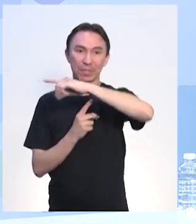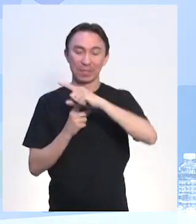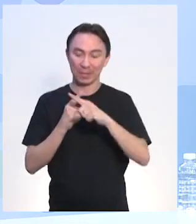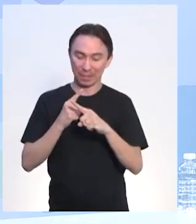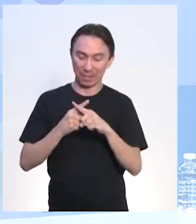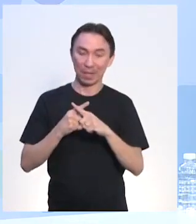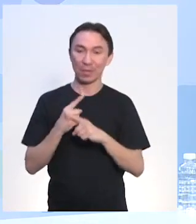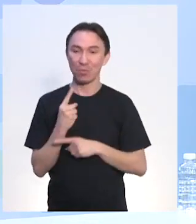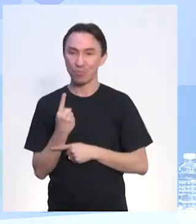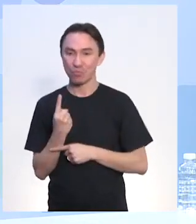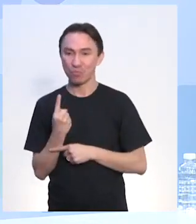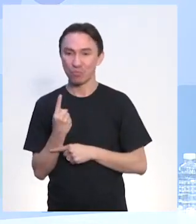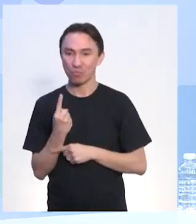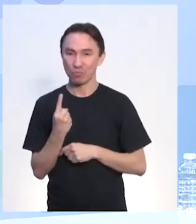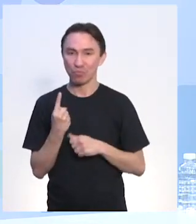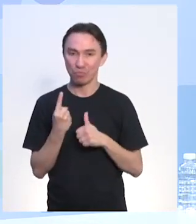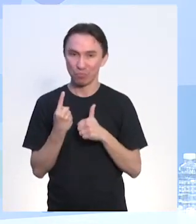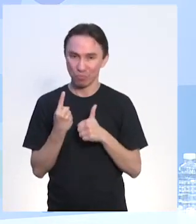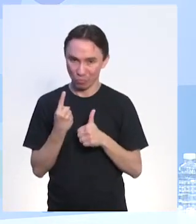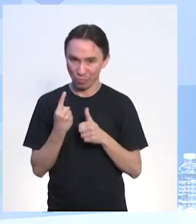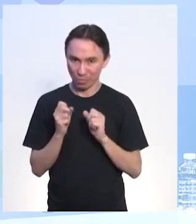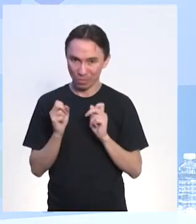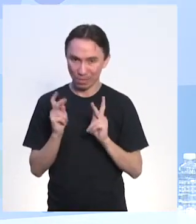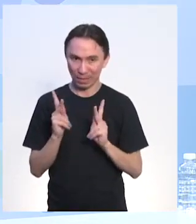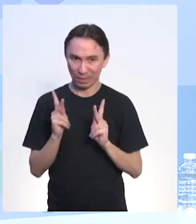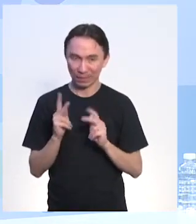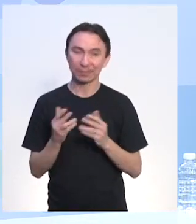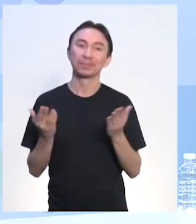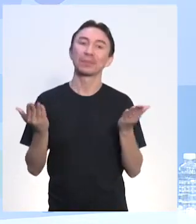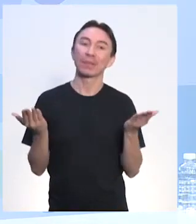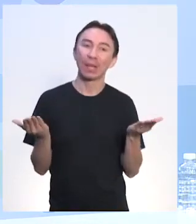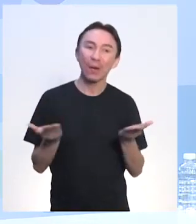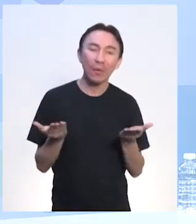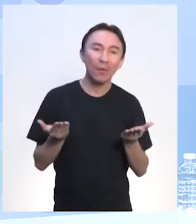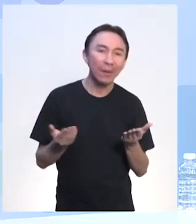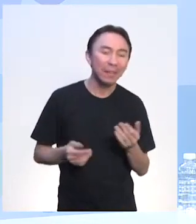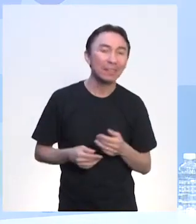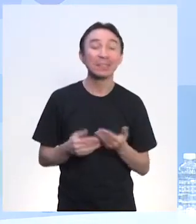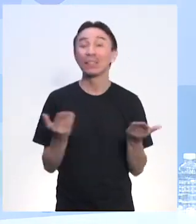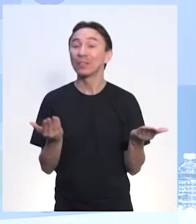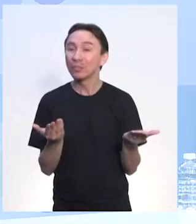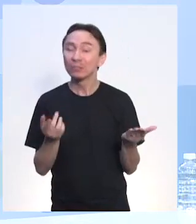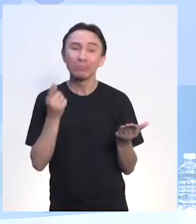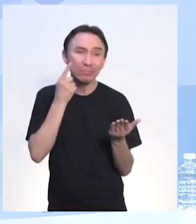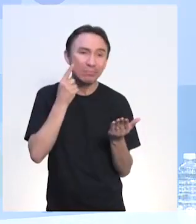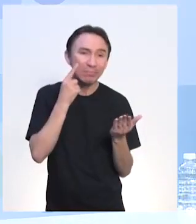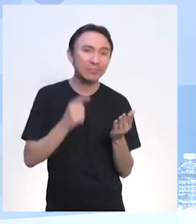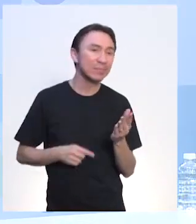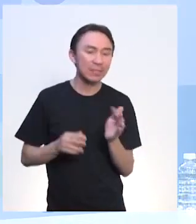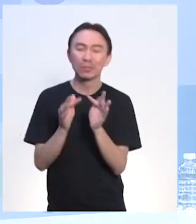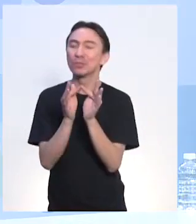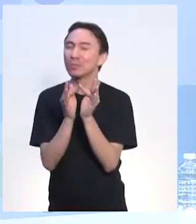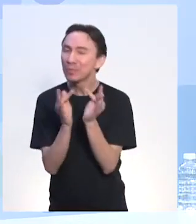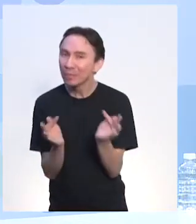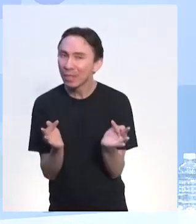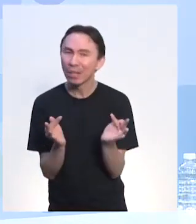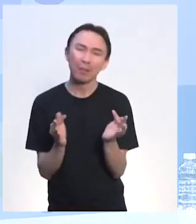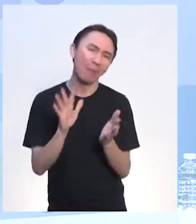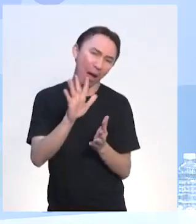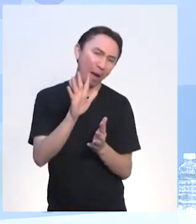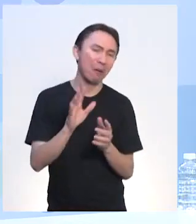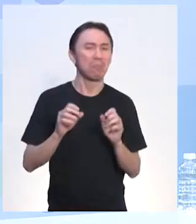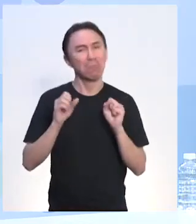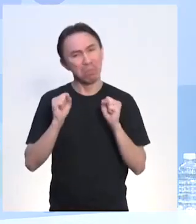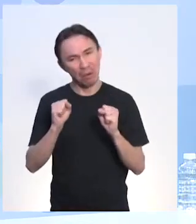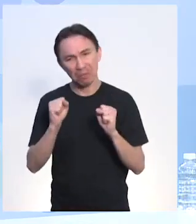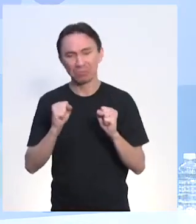até chegar no 1, ok? Agora, eu vou simplificar, mas se você quiser multiplicar em